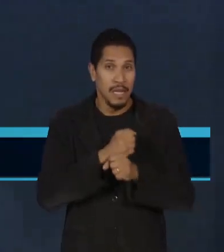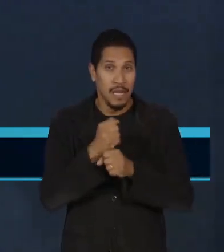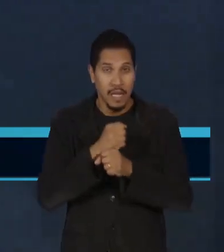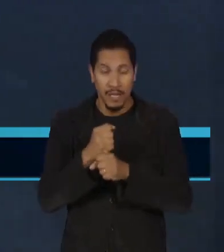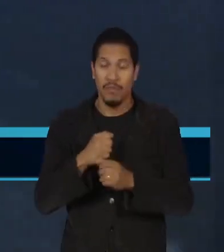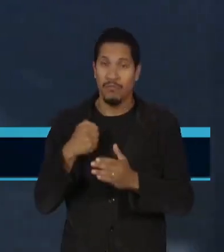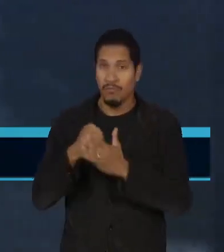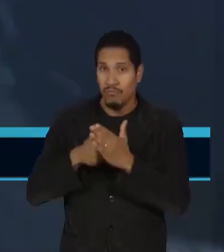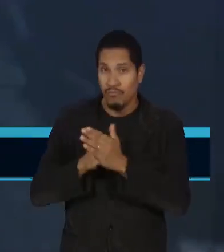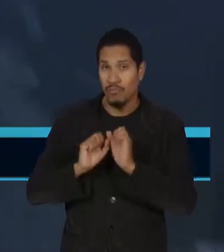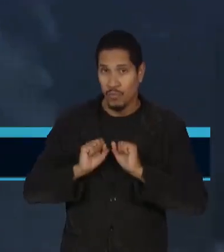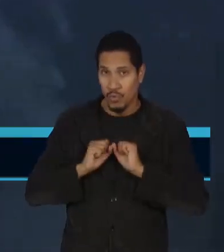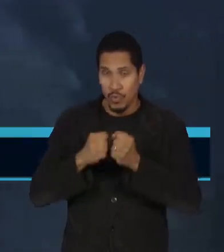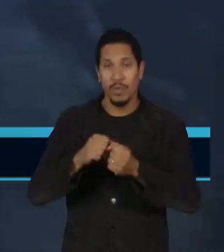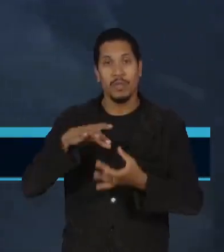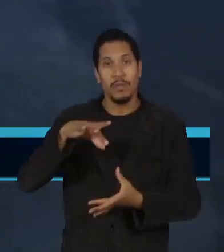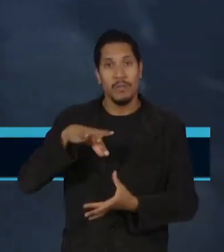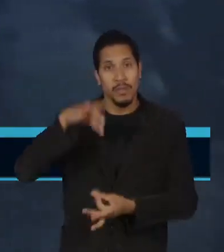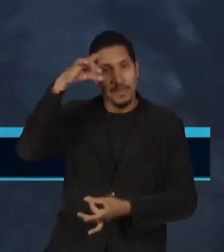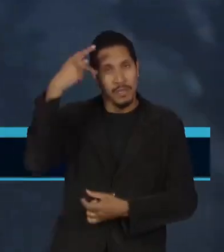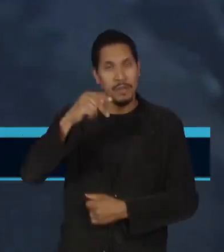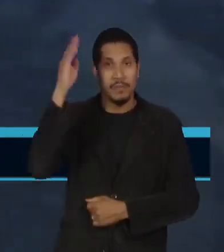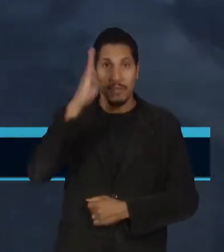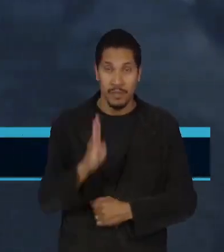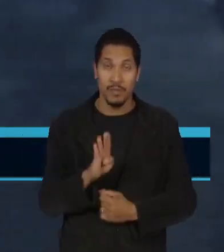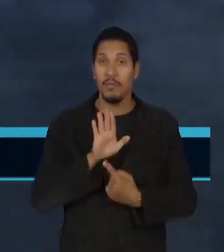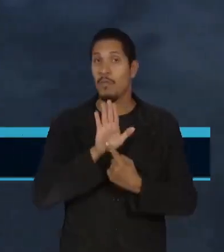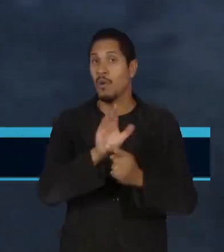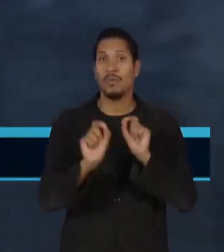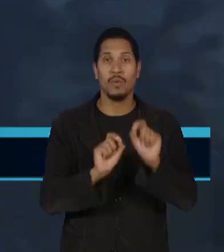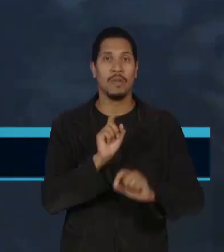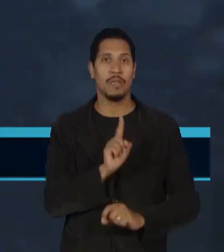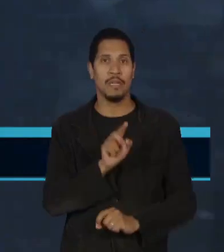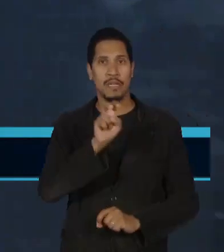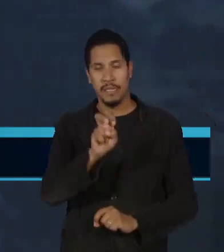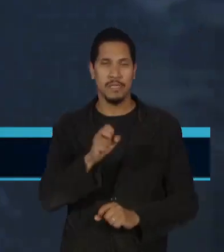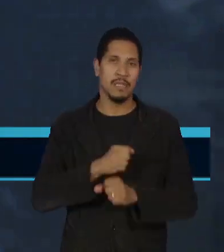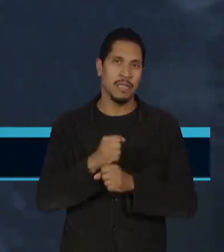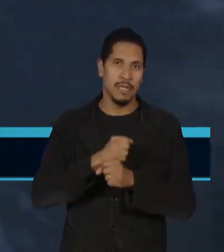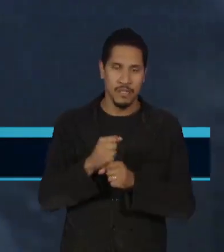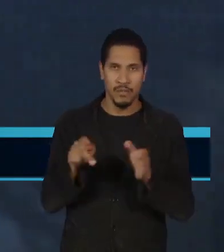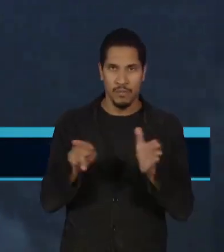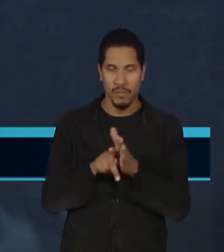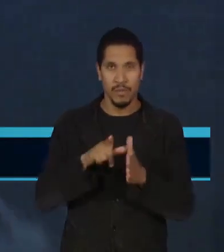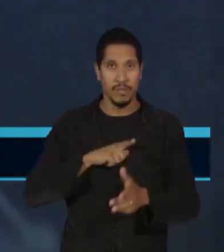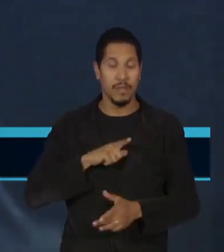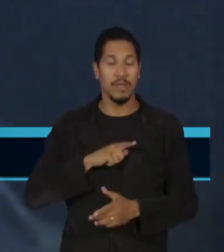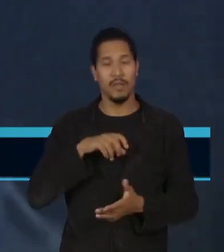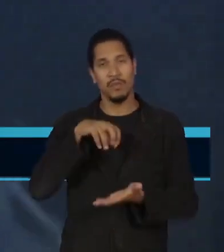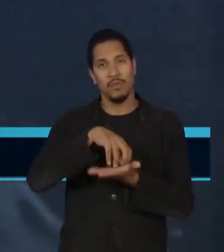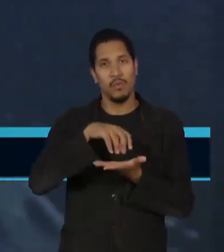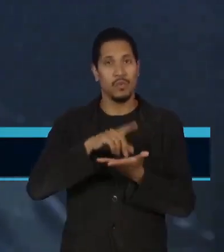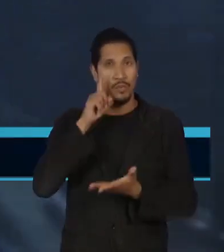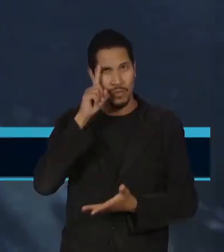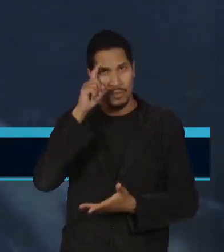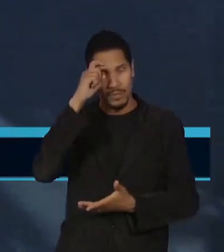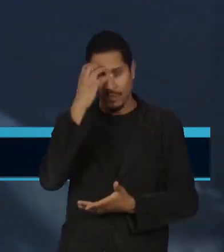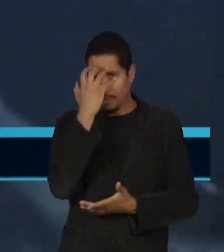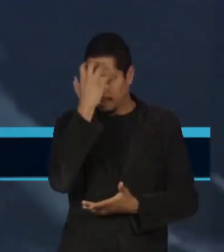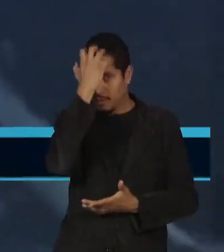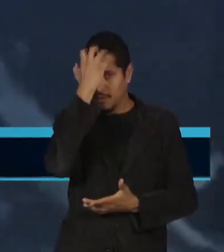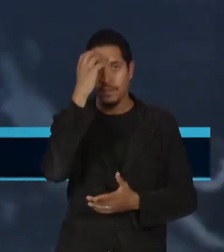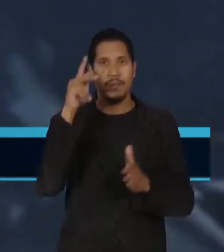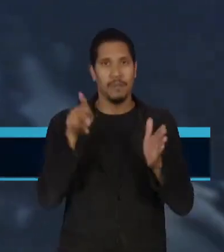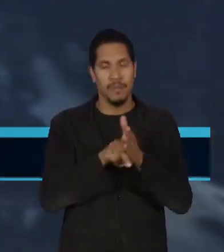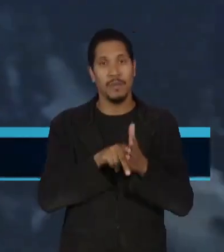democracia brasileira. A mostra é uma comemoração aos 15 anos do Instituto Vladimir Herzog, criado em homenagem ao diretor de jornalismo da